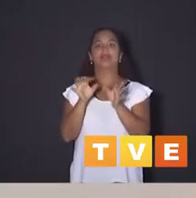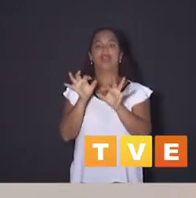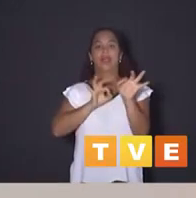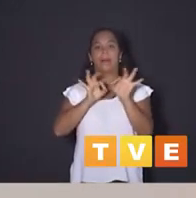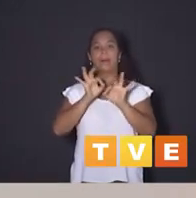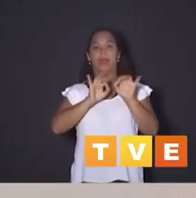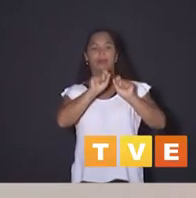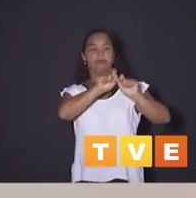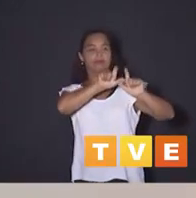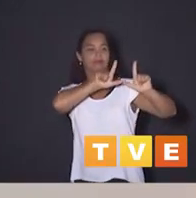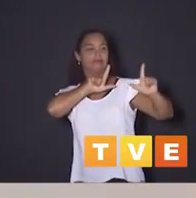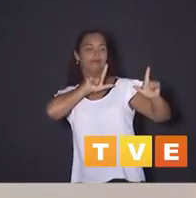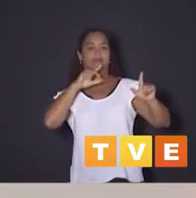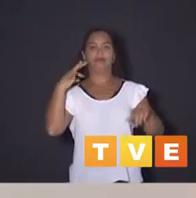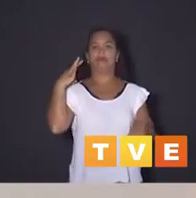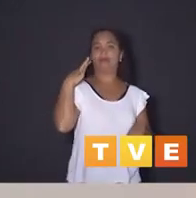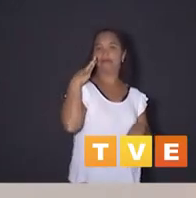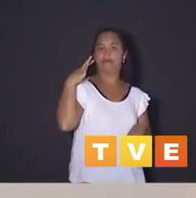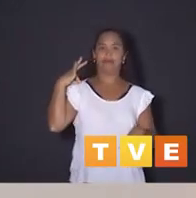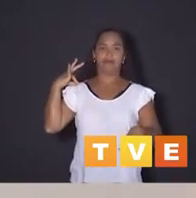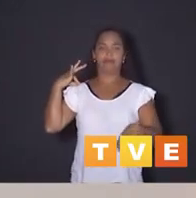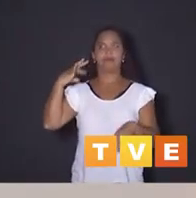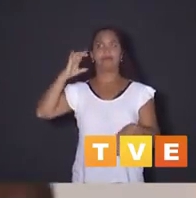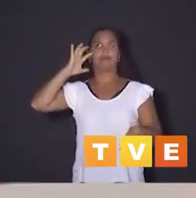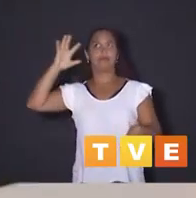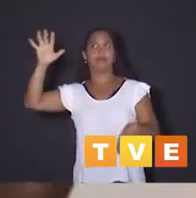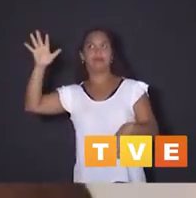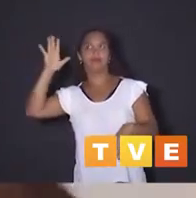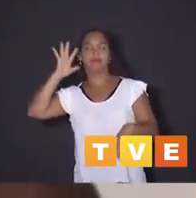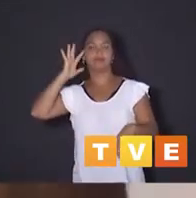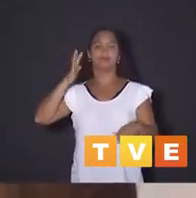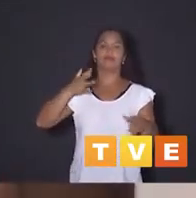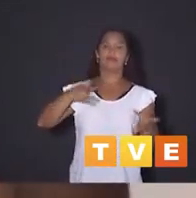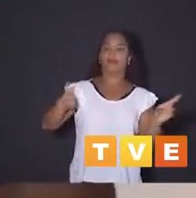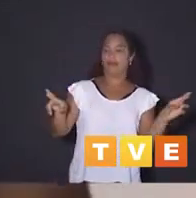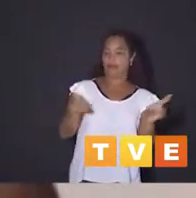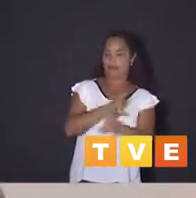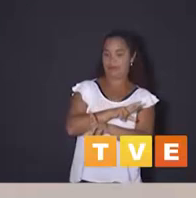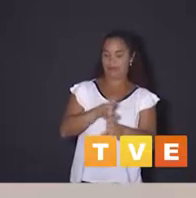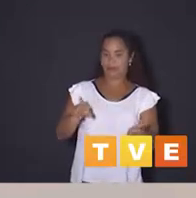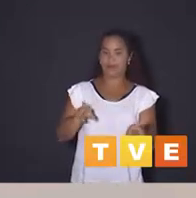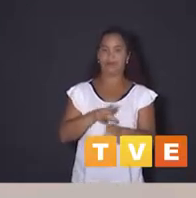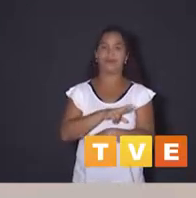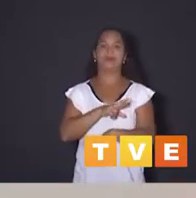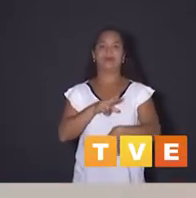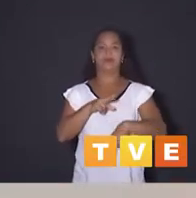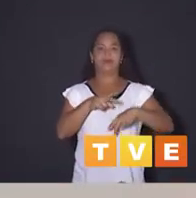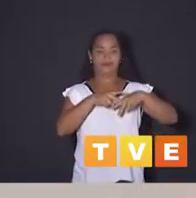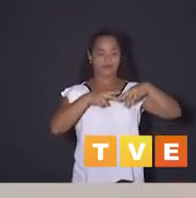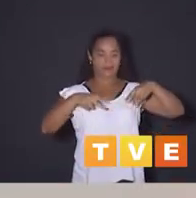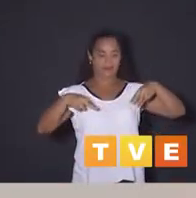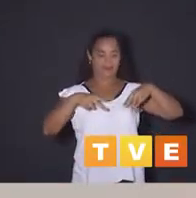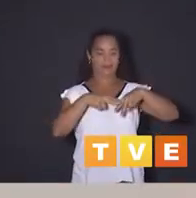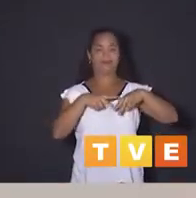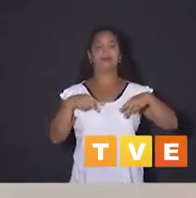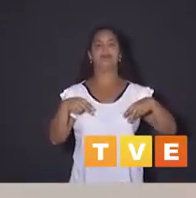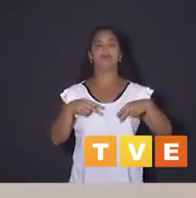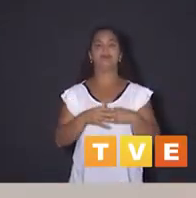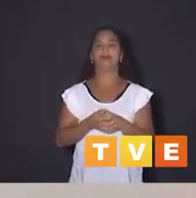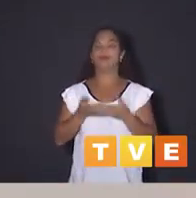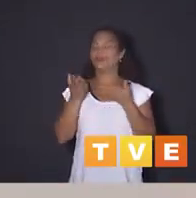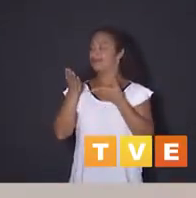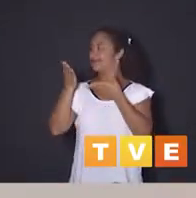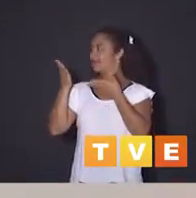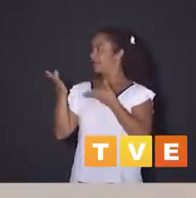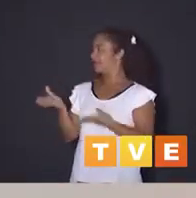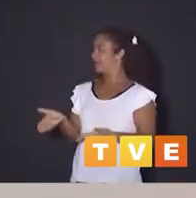imagens de moda a partir de reflexões sobre a relação às relações étnico raciais e de gênero e chama que é o